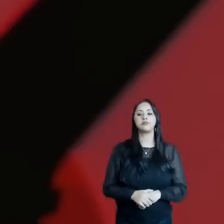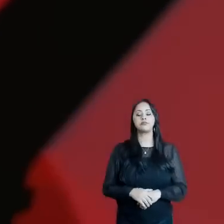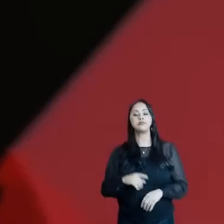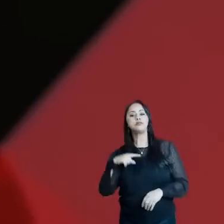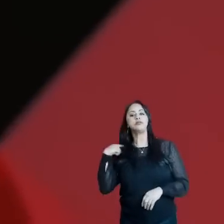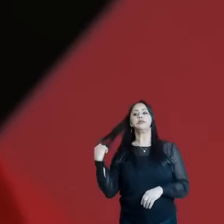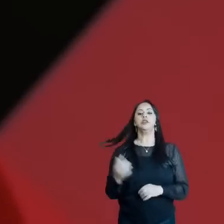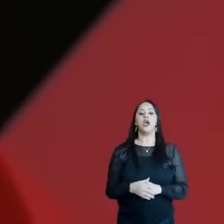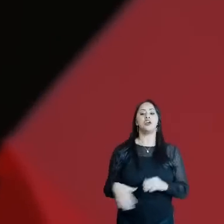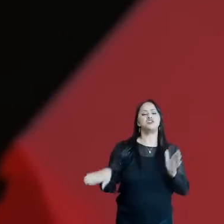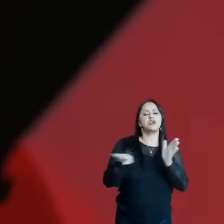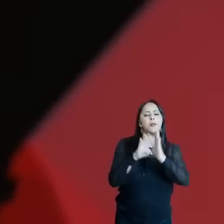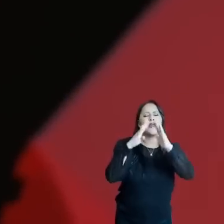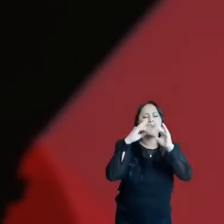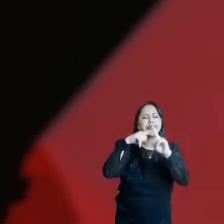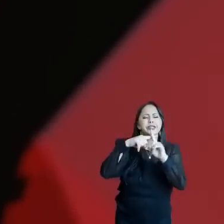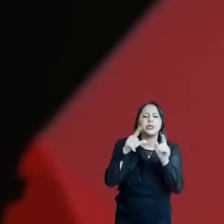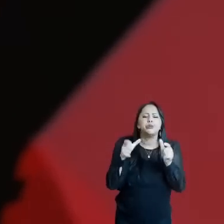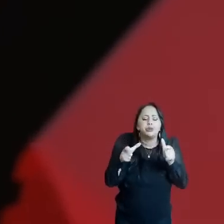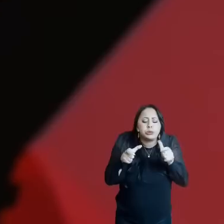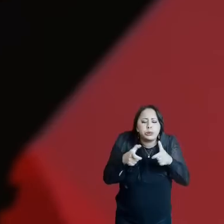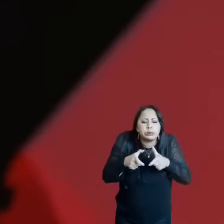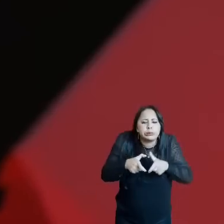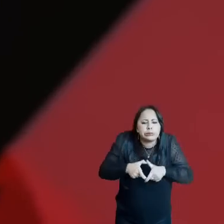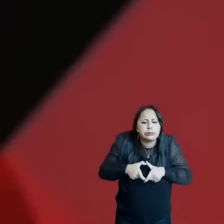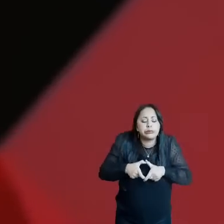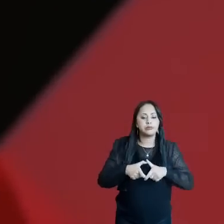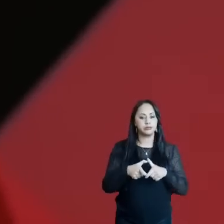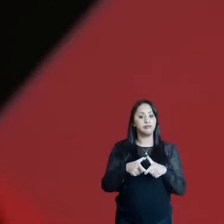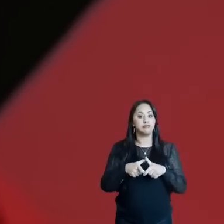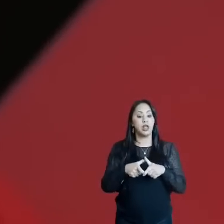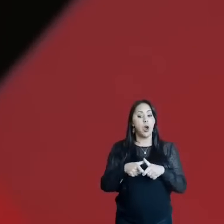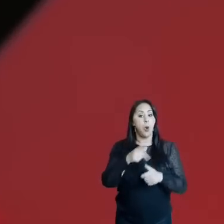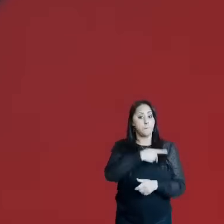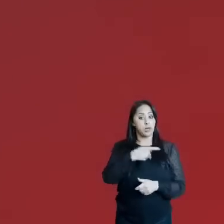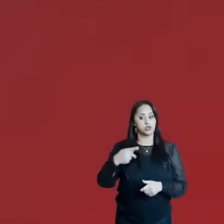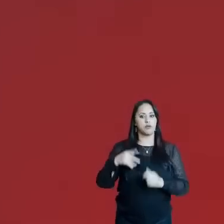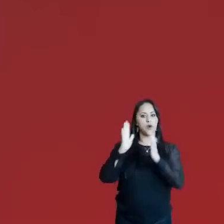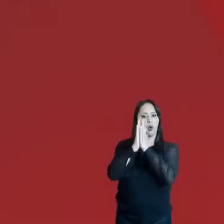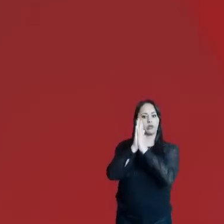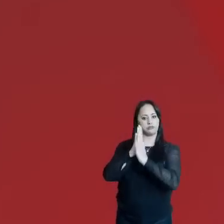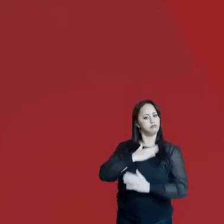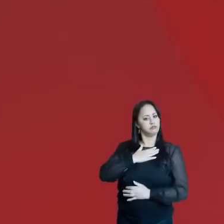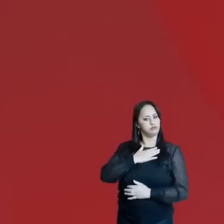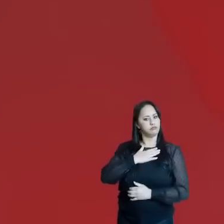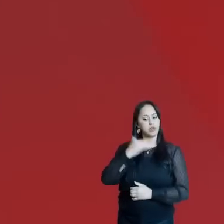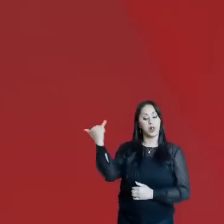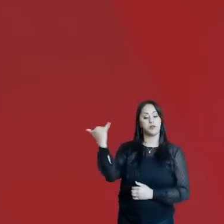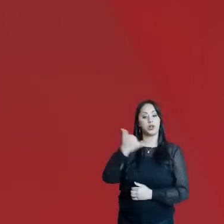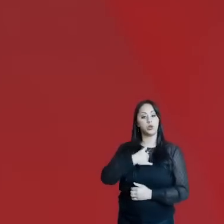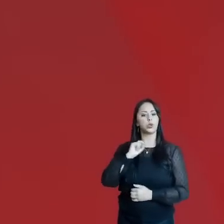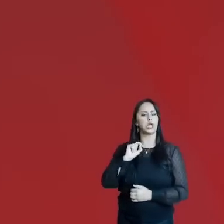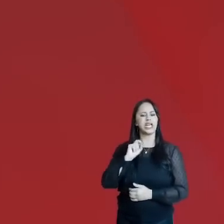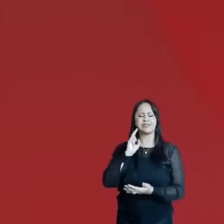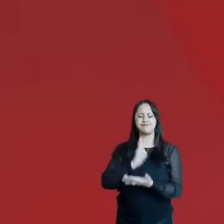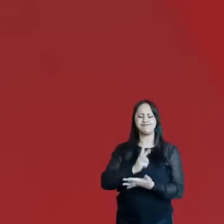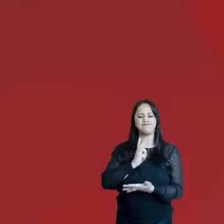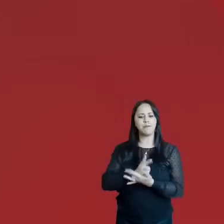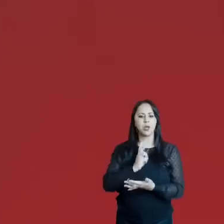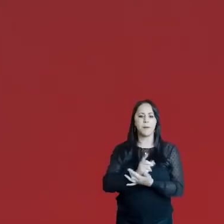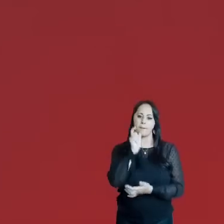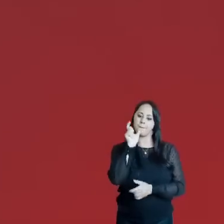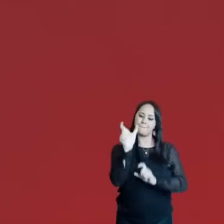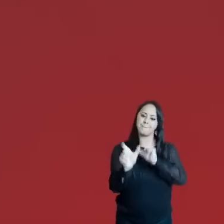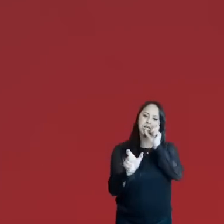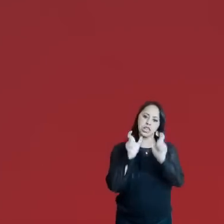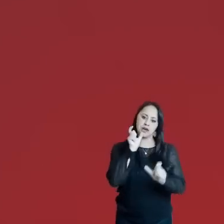lá, era uma igrejinha pequenininha. E aí, o pastor Romilson foi orar por mim. E ele disse exatamente